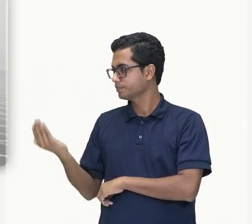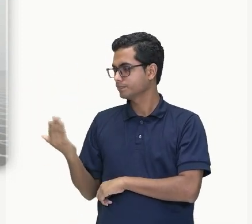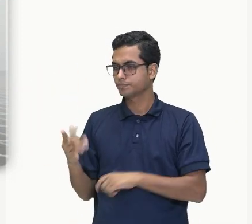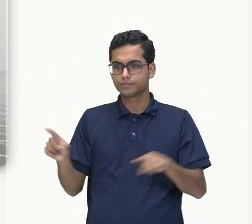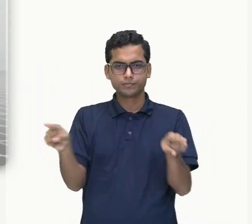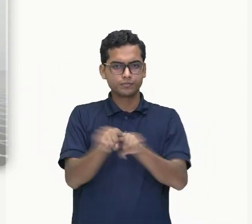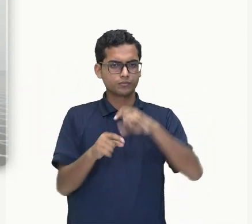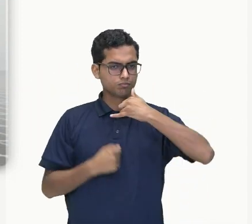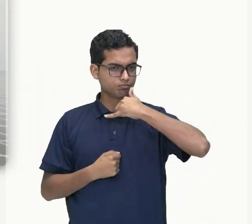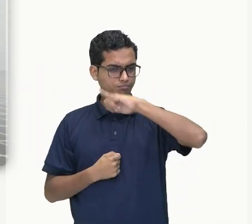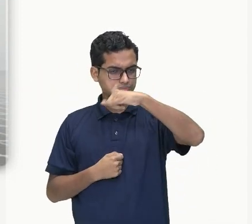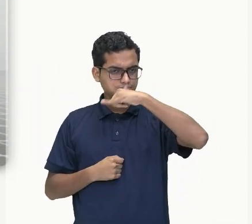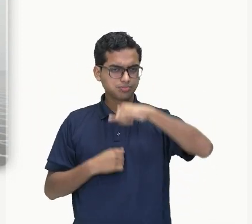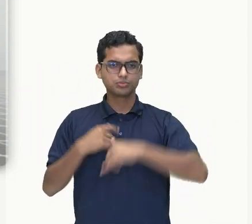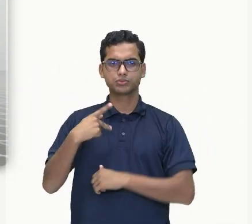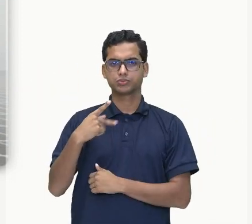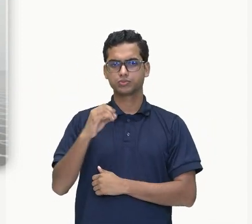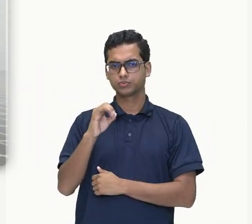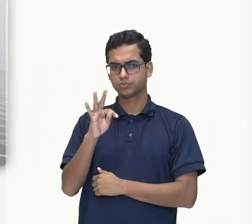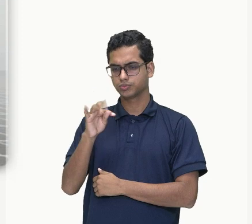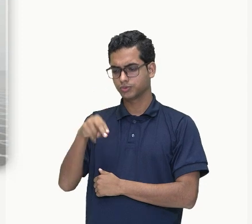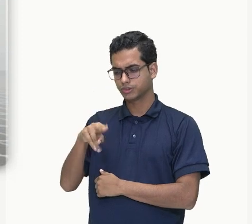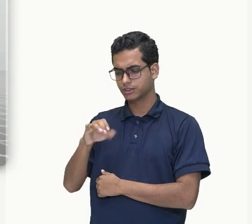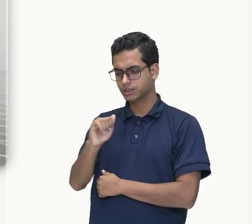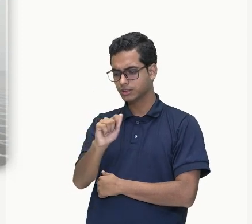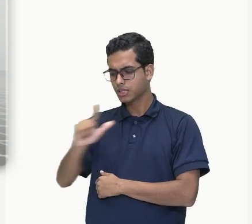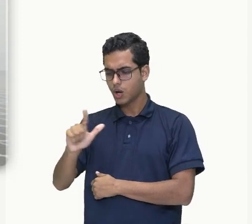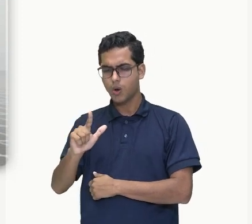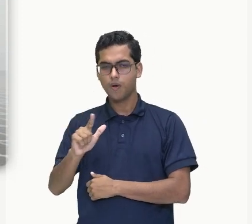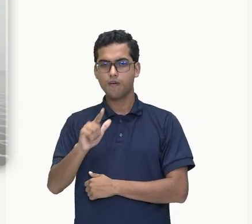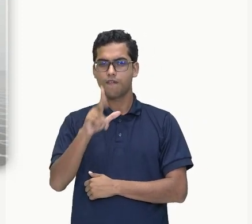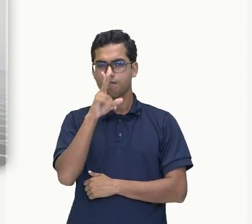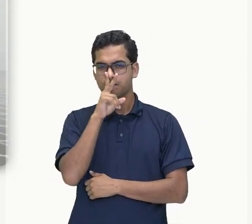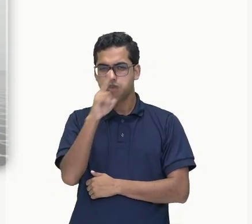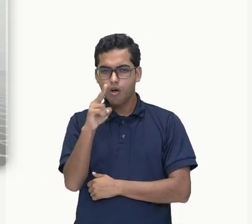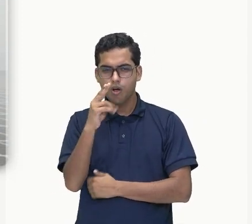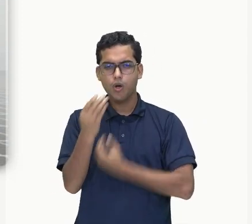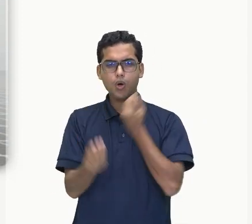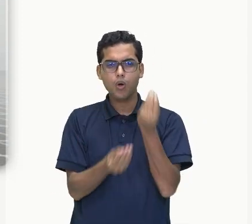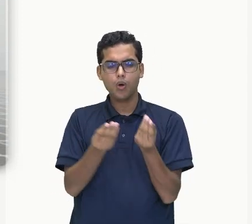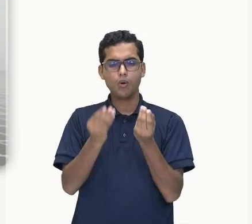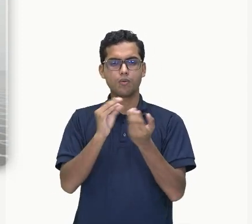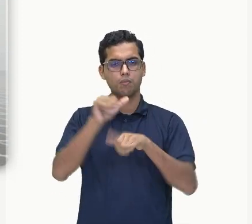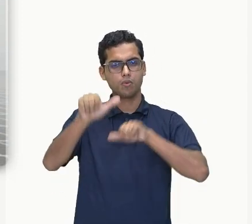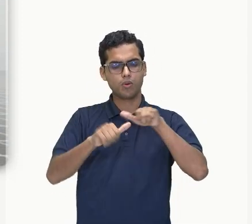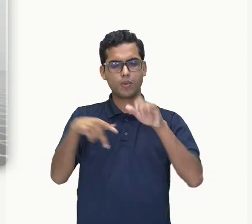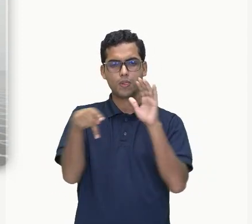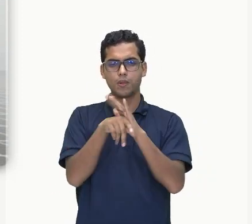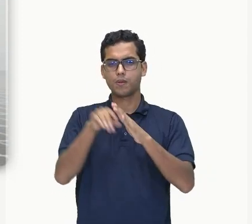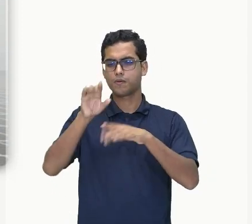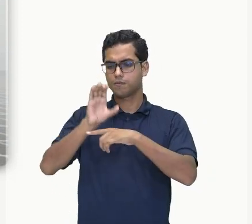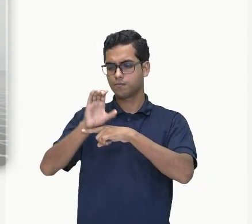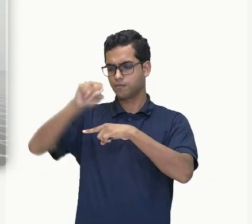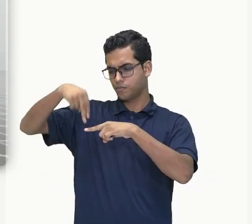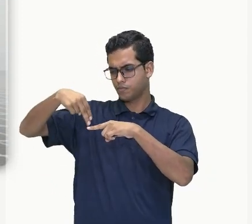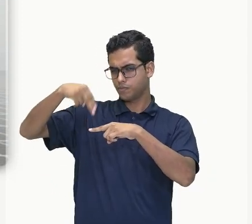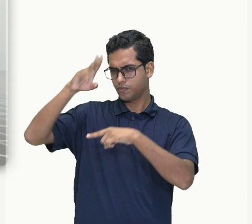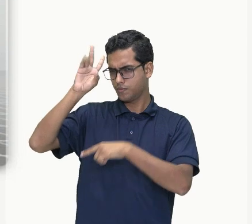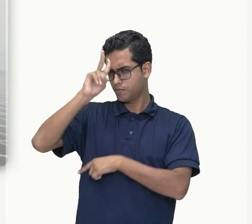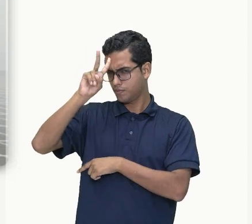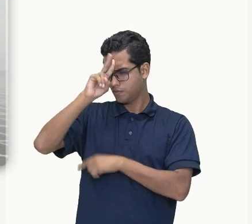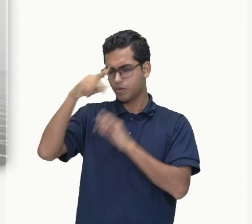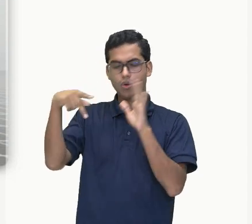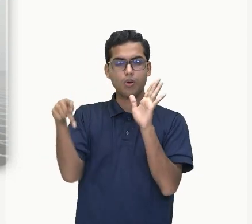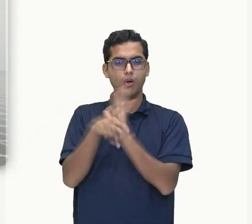energia potencial, então, ela vai ser transformada numa energia cinética. Lembra aí que a gente acabou de ver que a